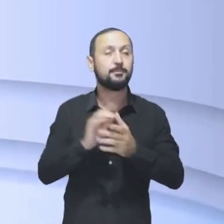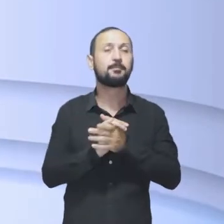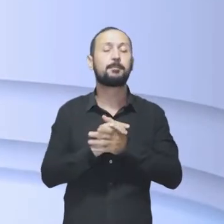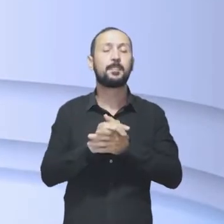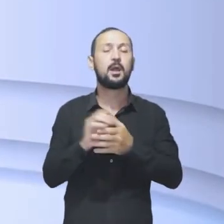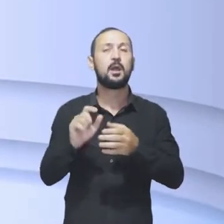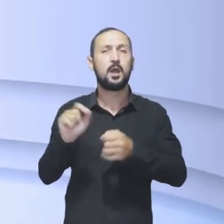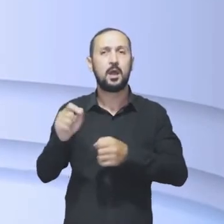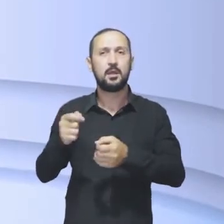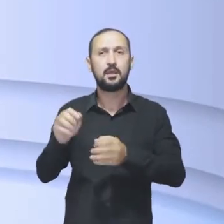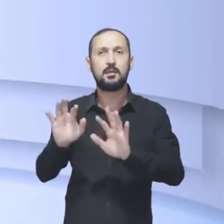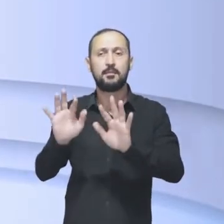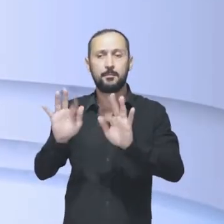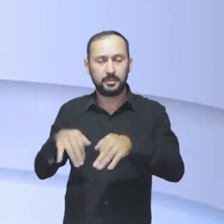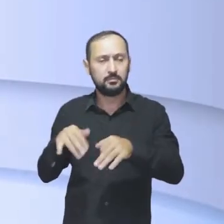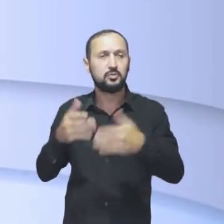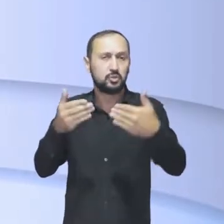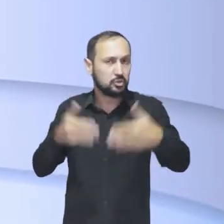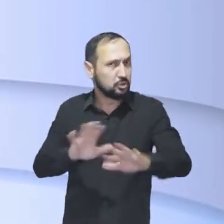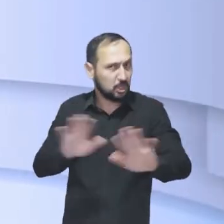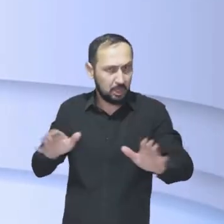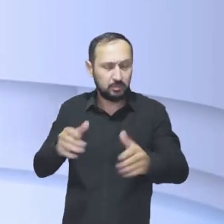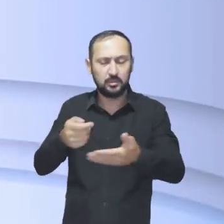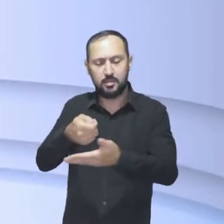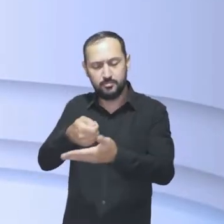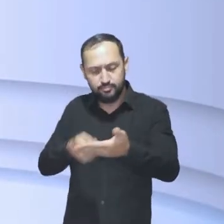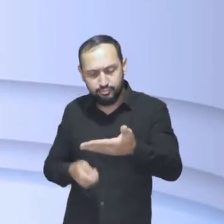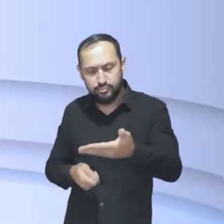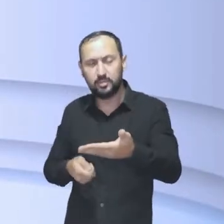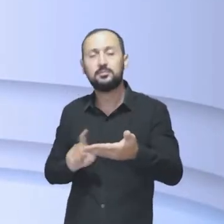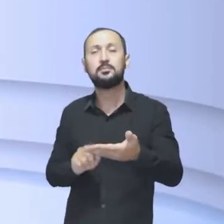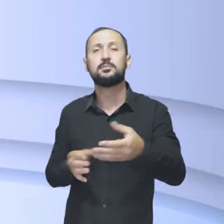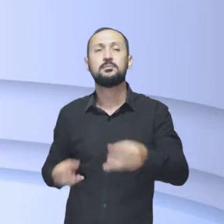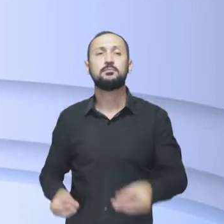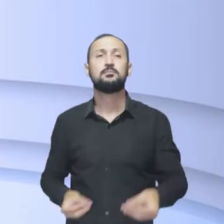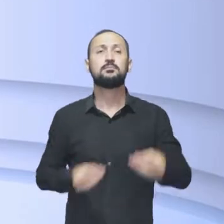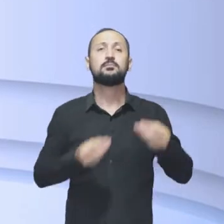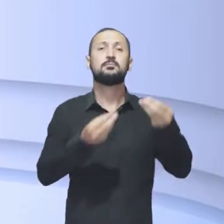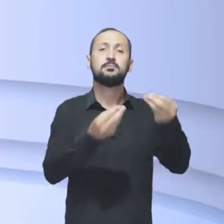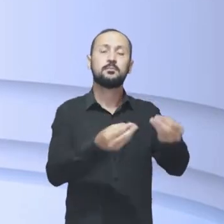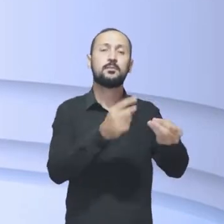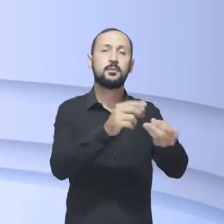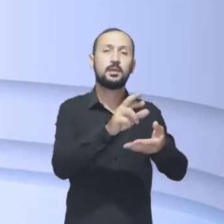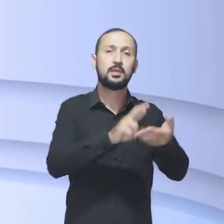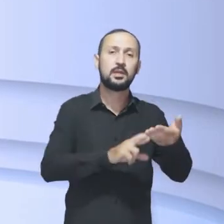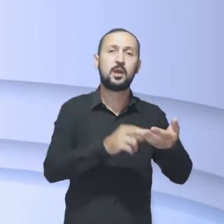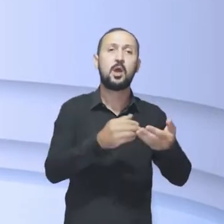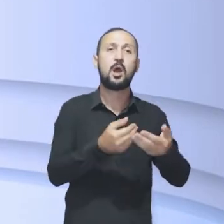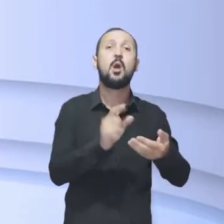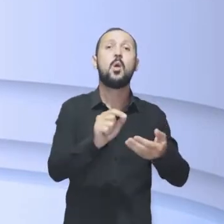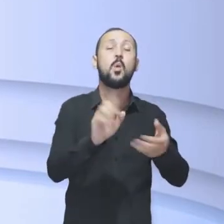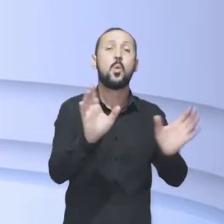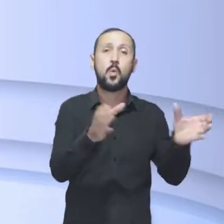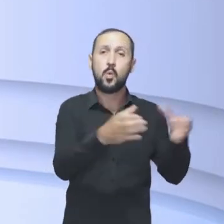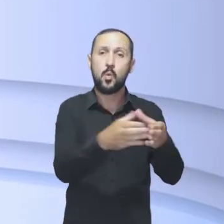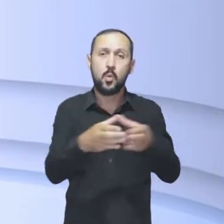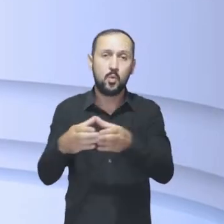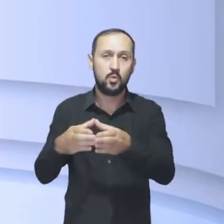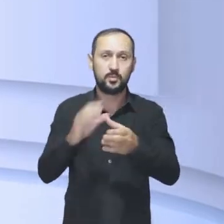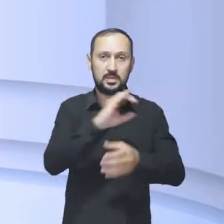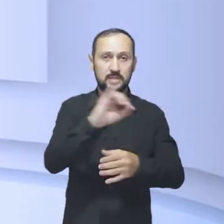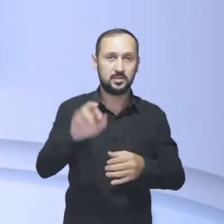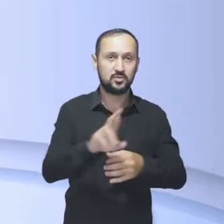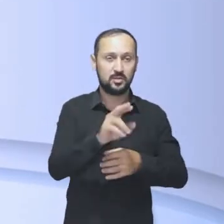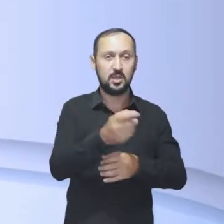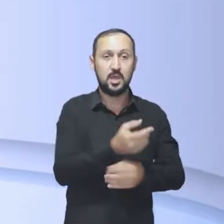4 membros podem concordar totalmente, concordar parcialmente ou, eventualmente, divergir,